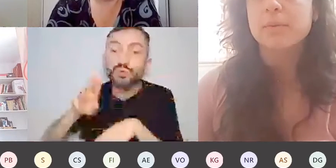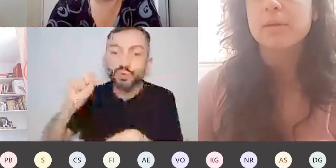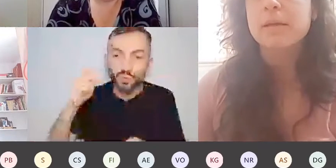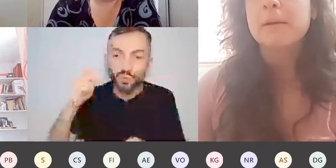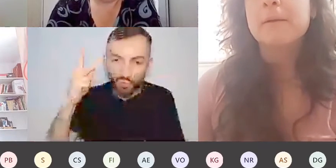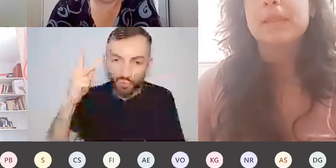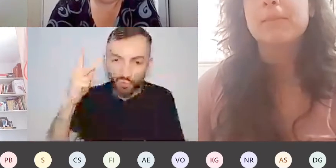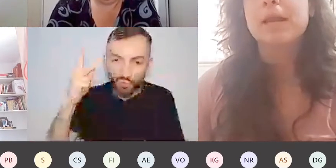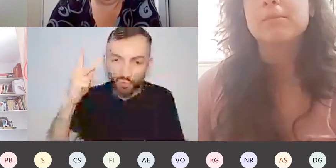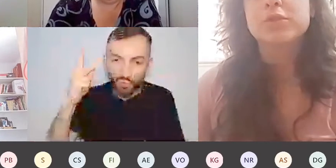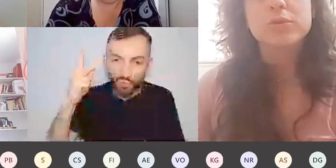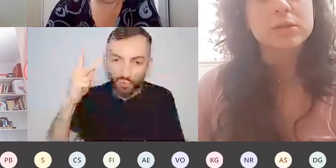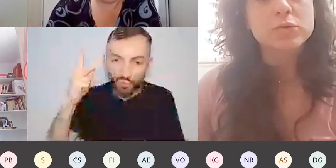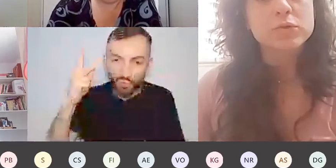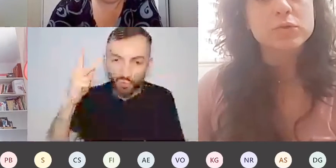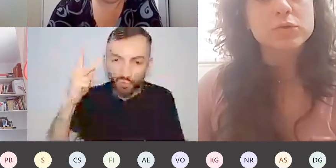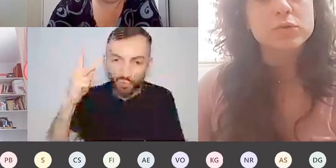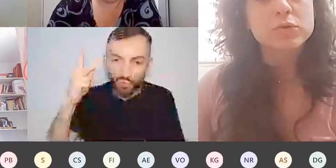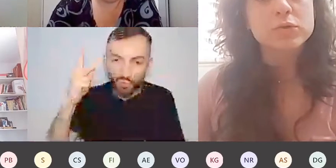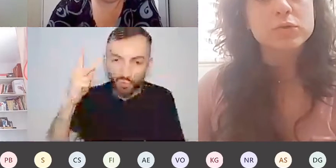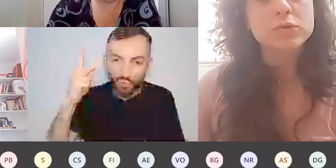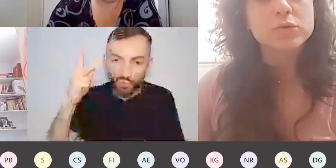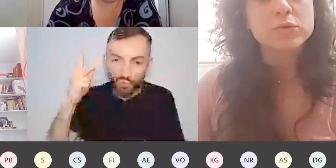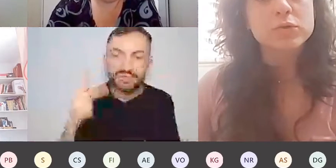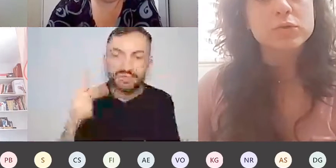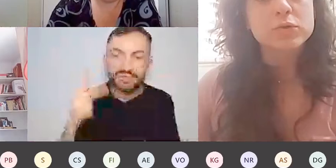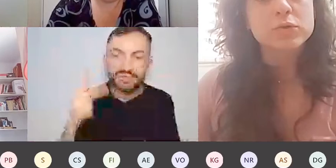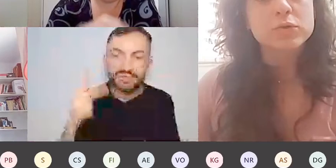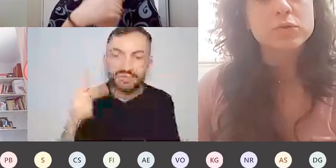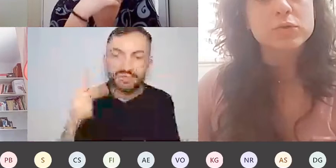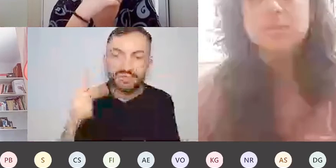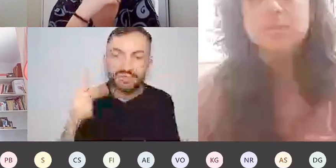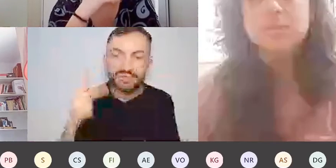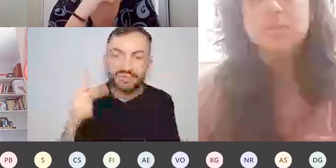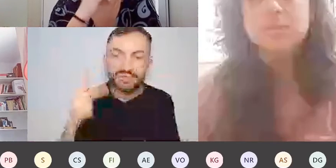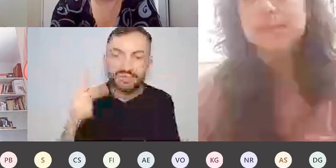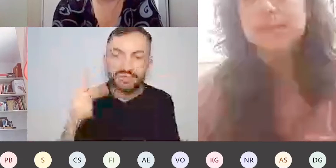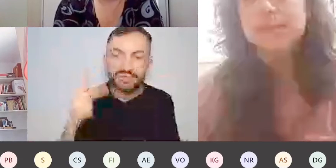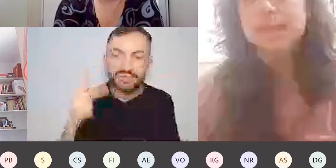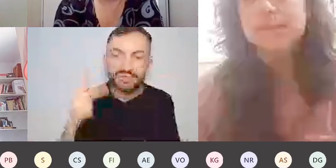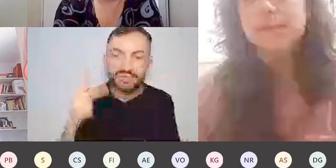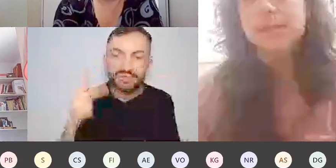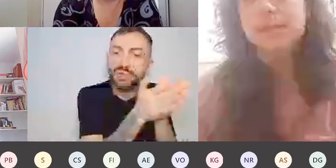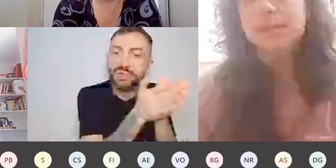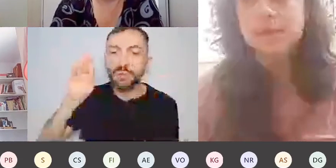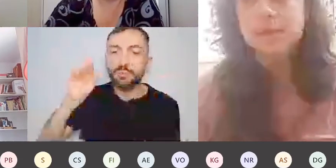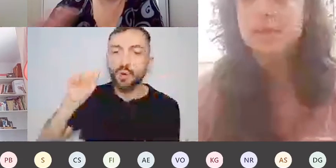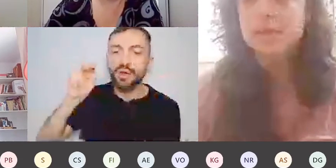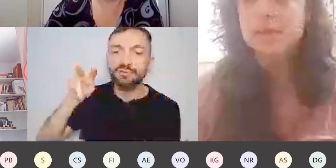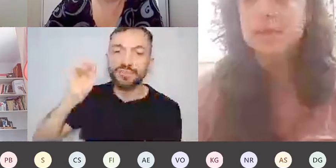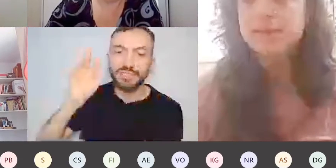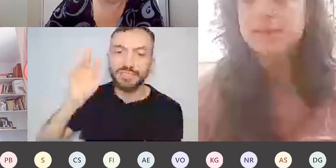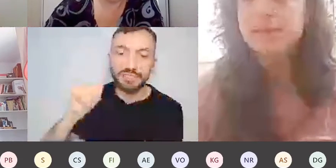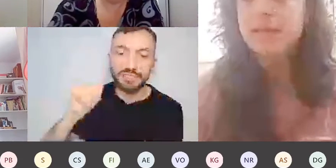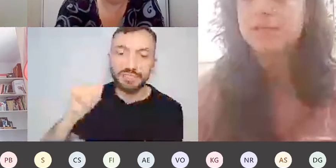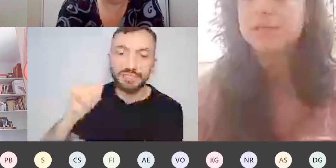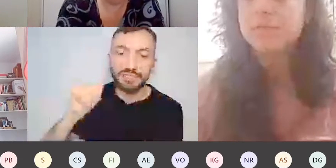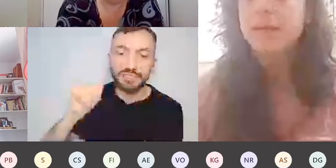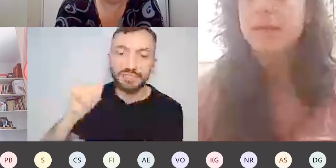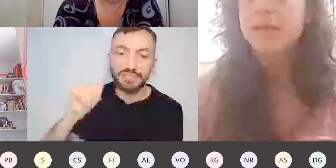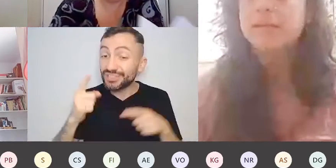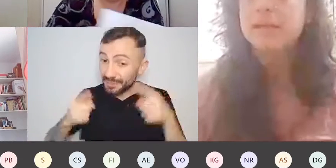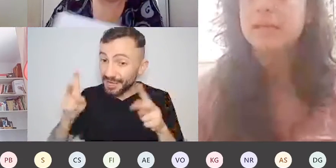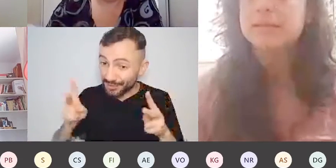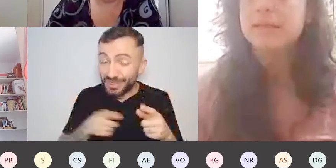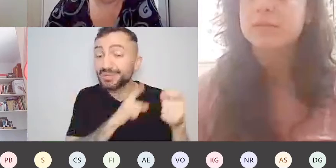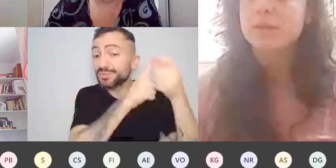por exemplo, trabalhar em Mogi Guaçu, Mojimirim, São João da Boa Vista. Então, também a importância de interiorizar esse debate